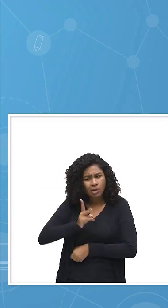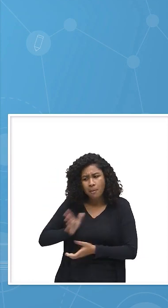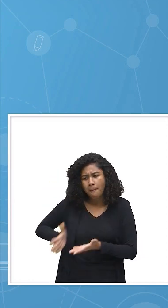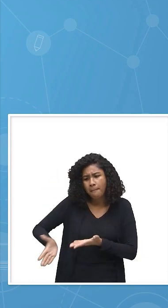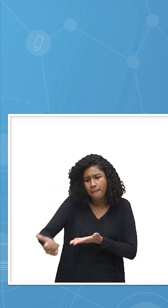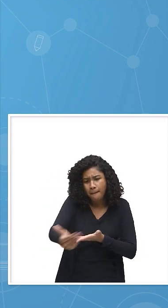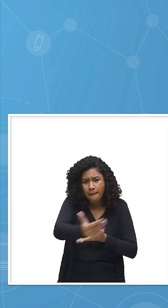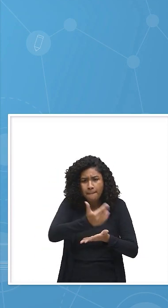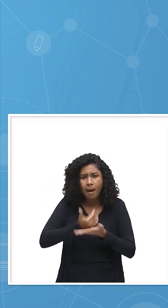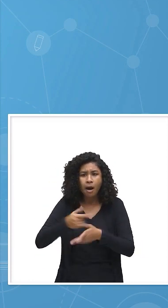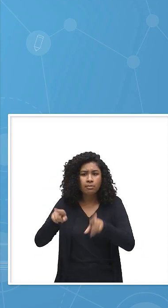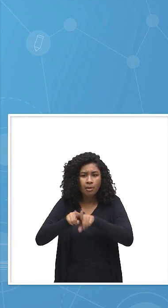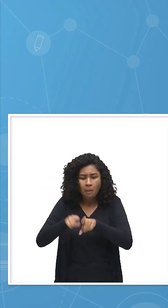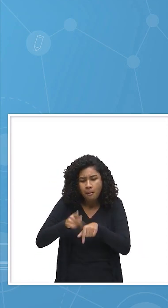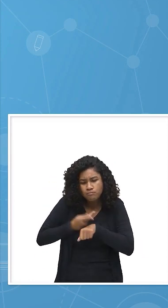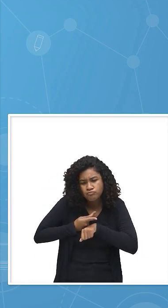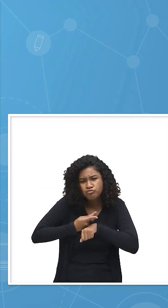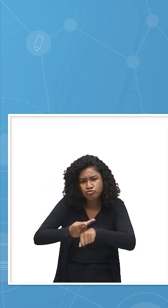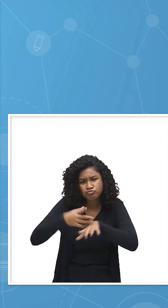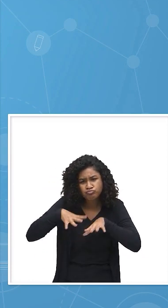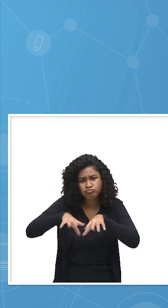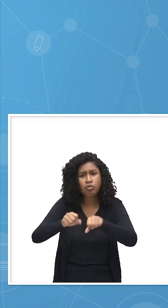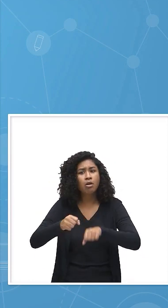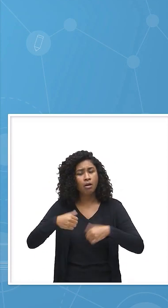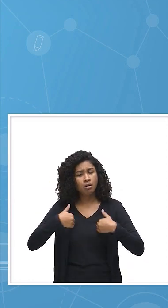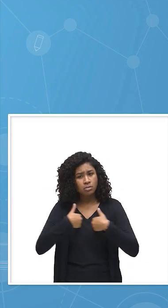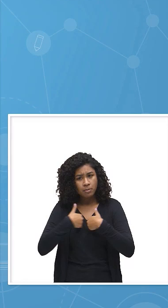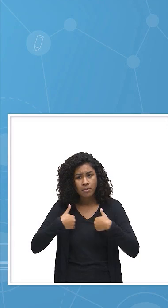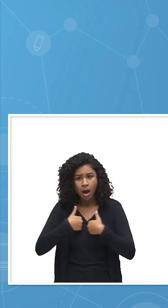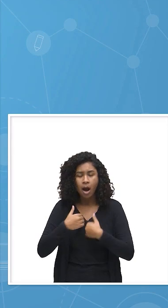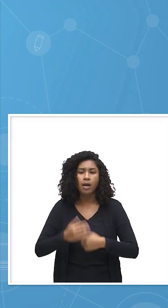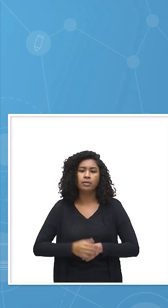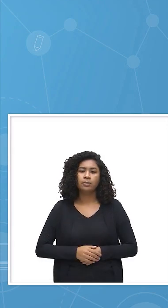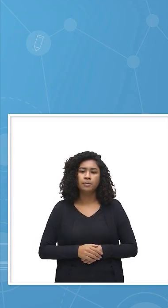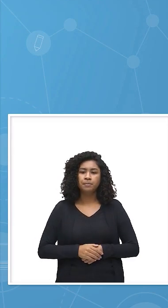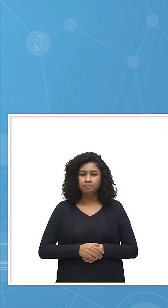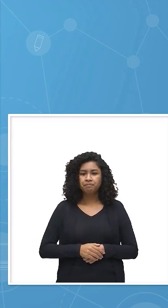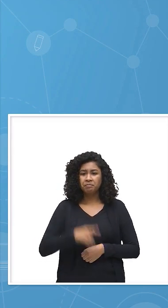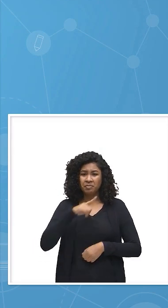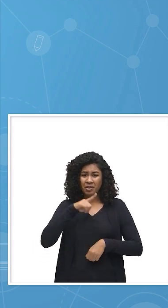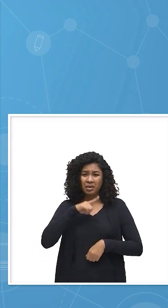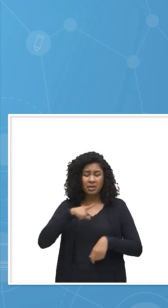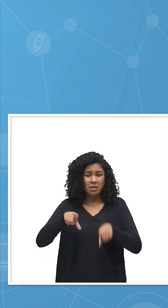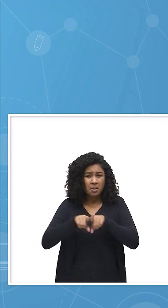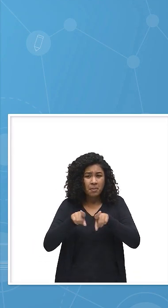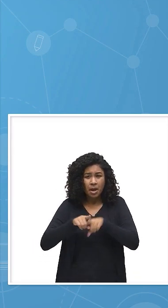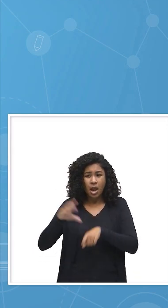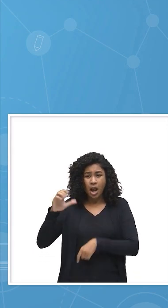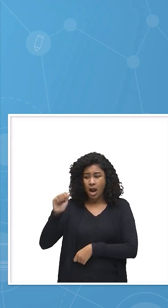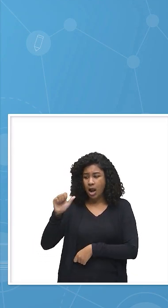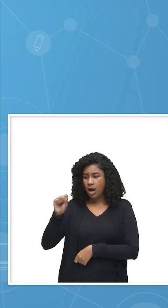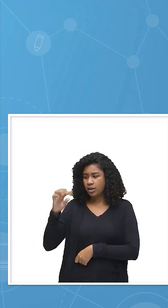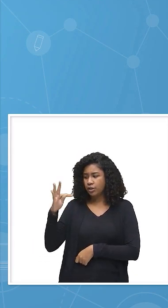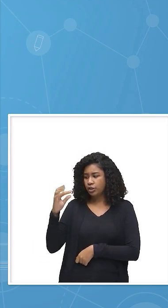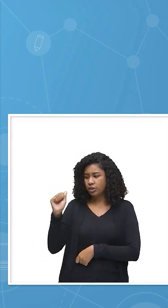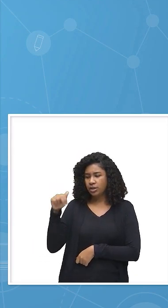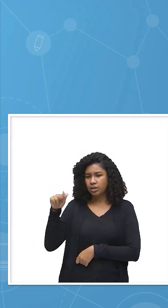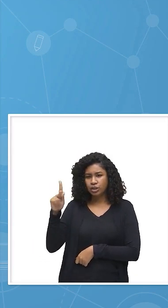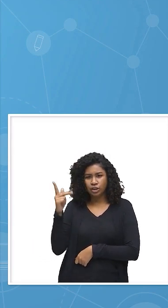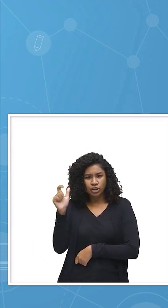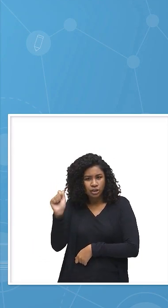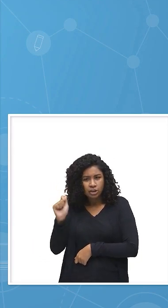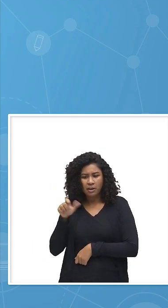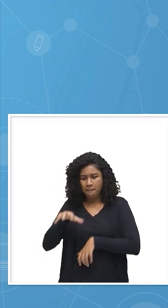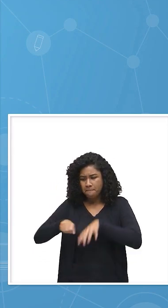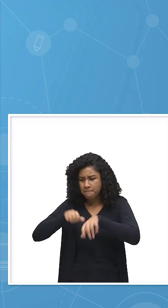por exemplo, né? A castanha, a coleta da castanha alimenta muitas famílias. Então não significa que os seres humanos eles